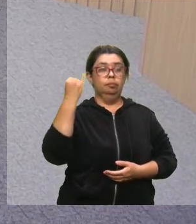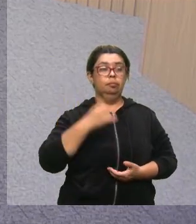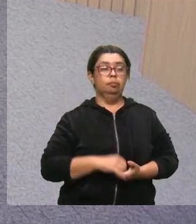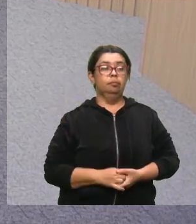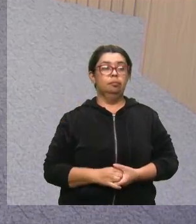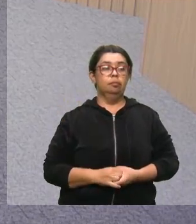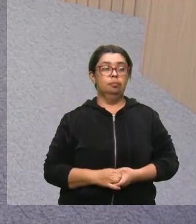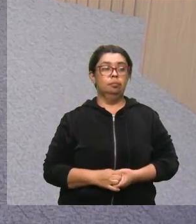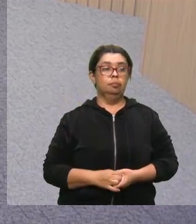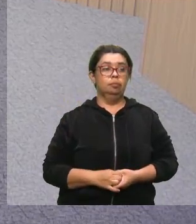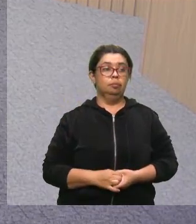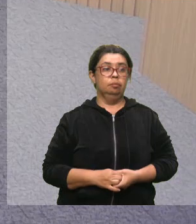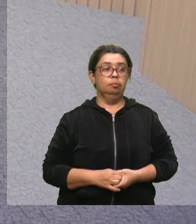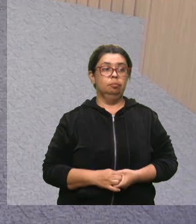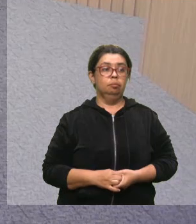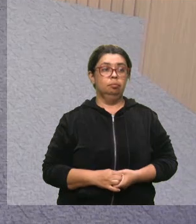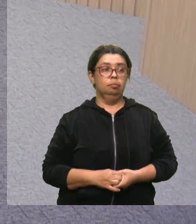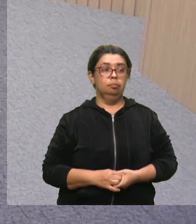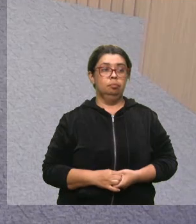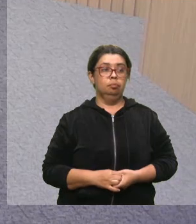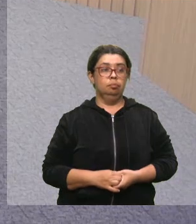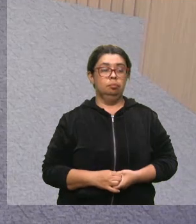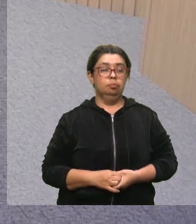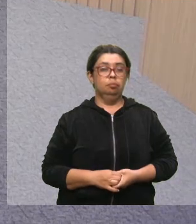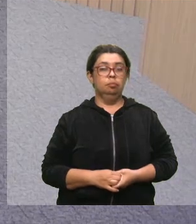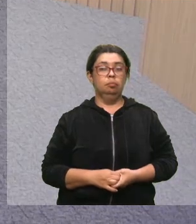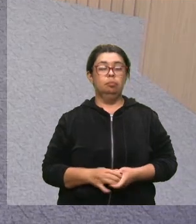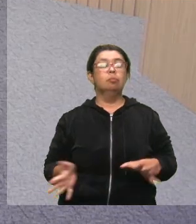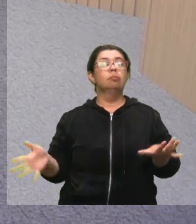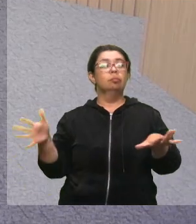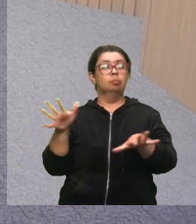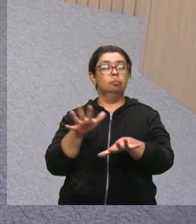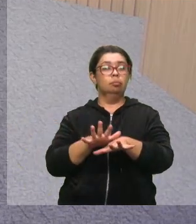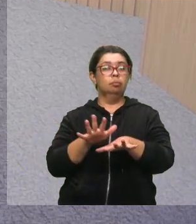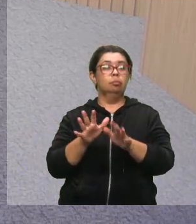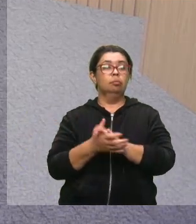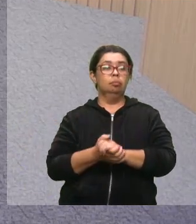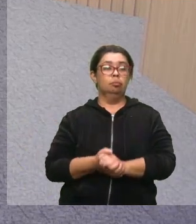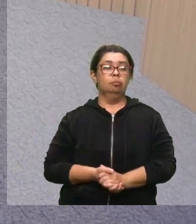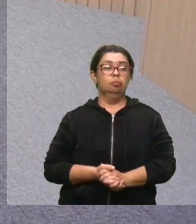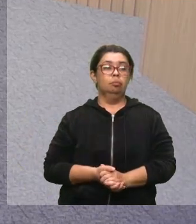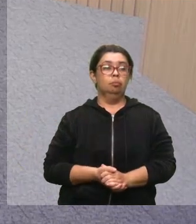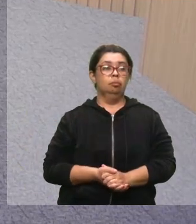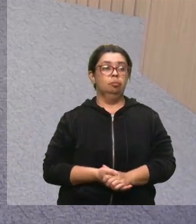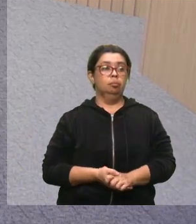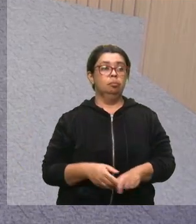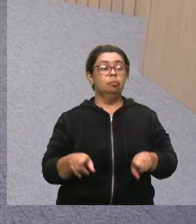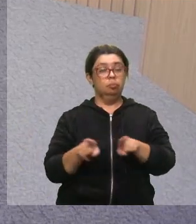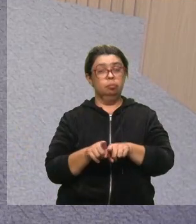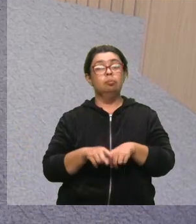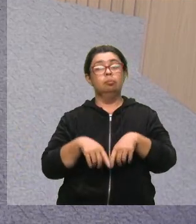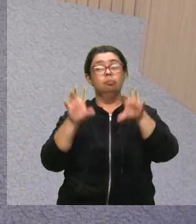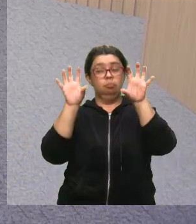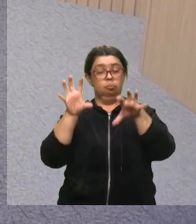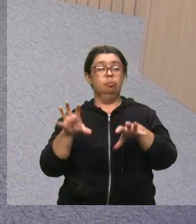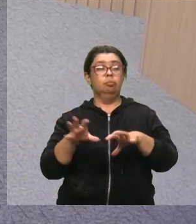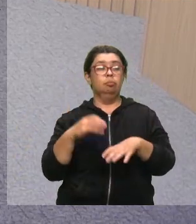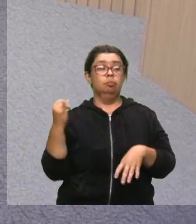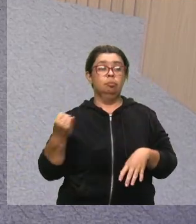parece supérfluo, mas em questão de acessibilidade, em questão da própria drenagem pluvial, é